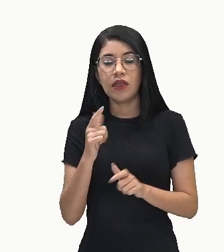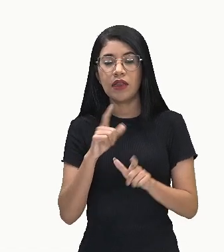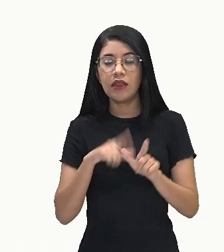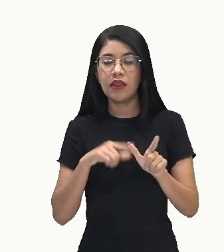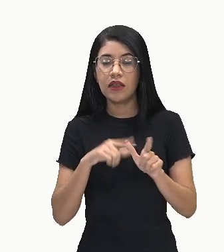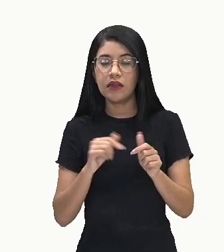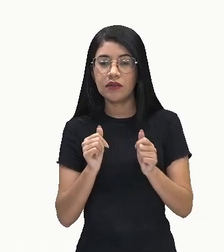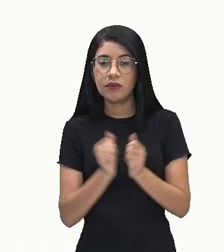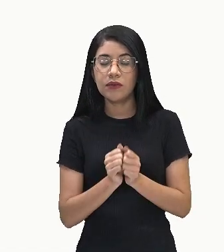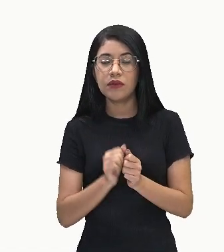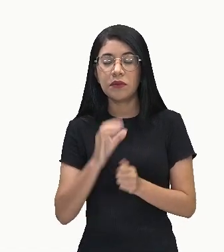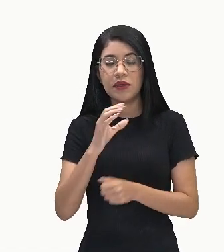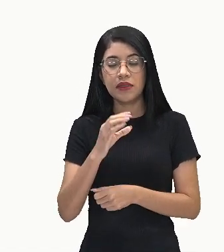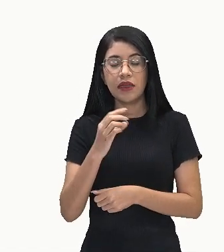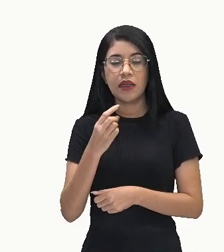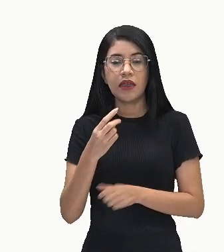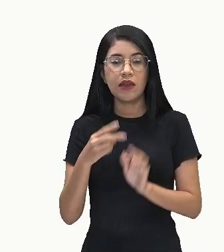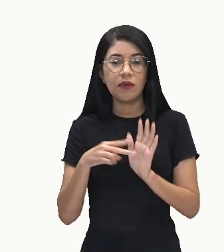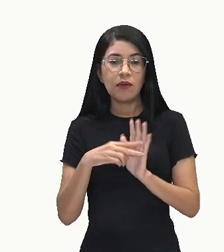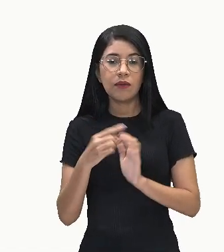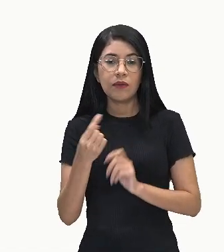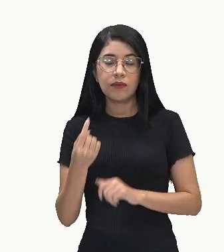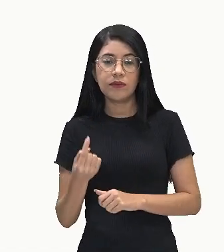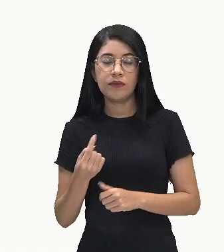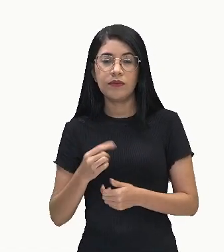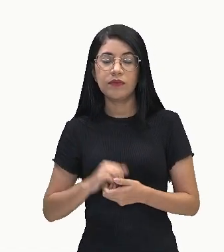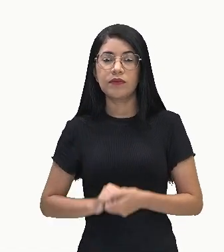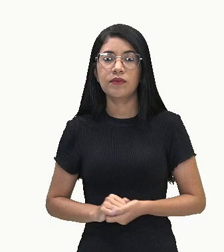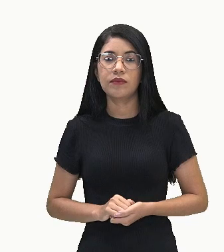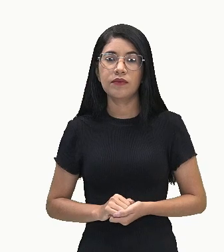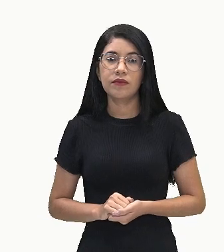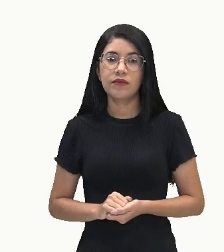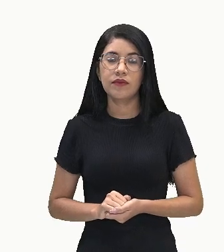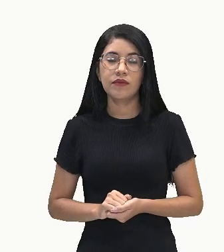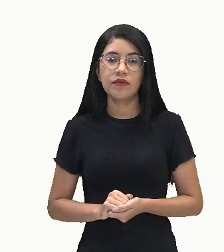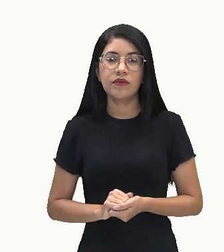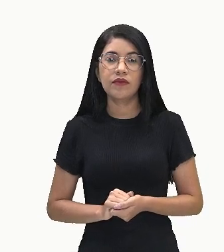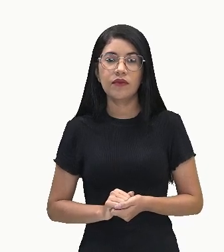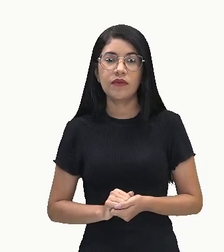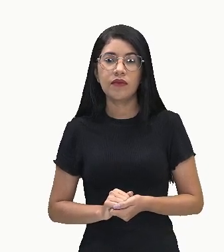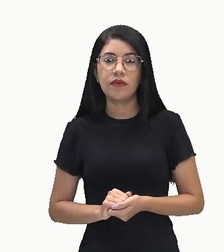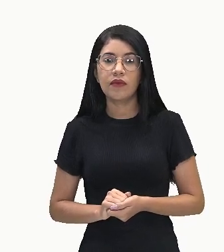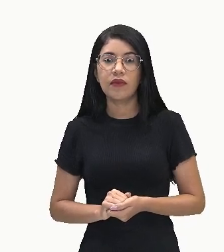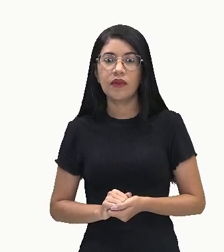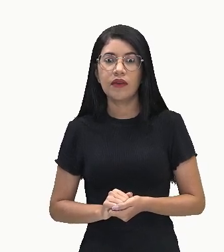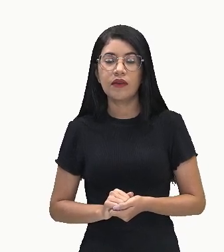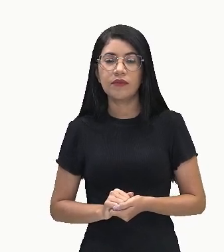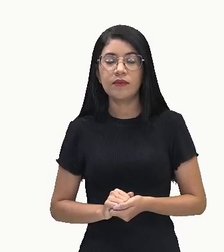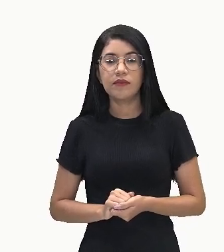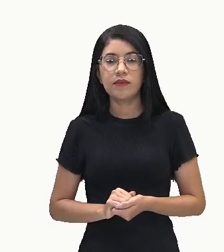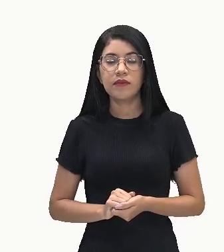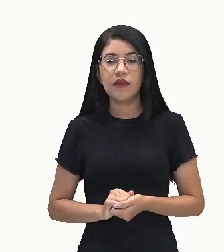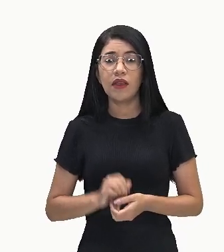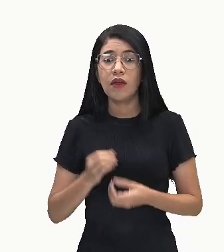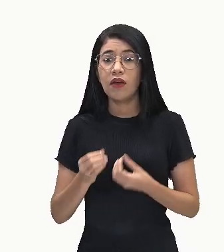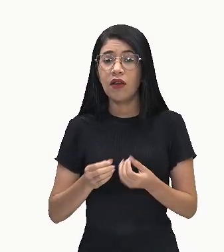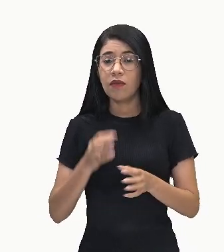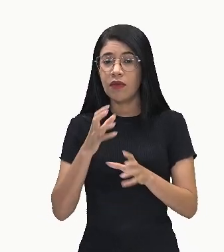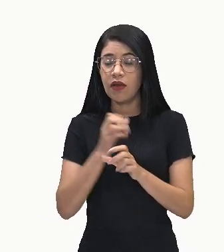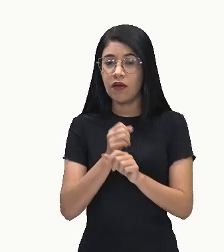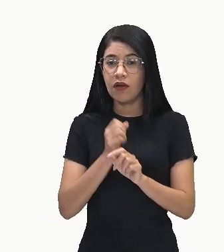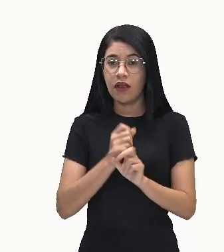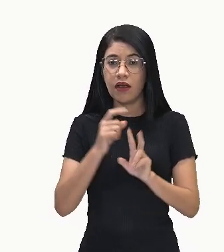o nosso c é igual a 1. Correto? Muito bem. Então, como calcular as raízes